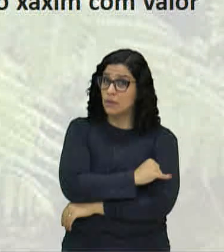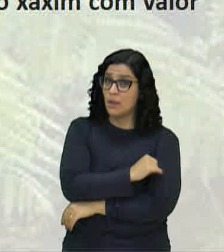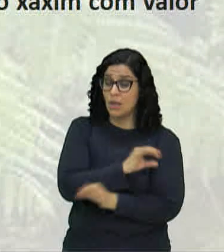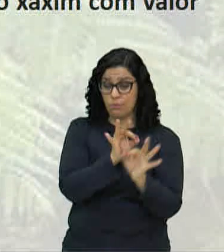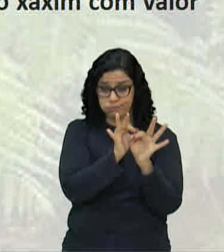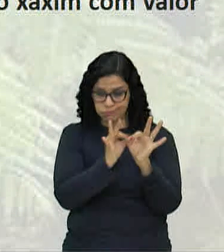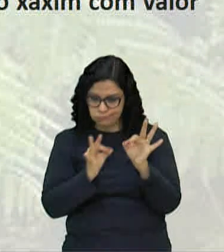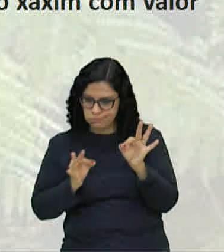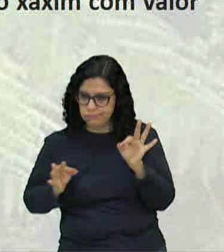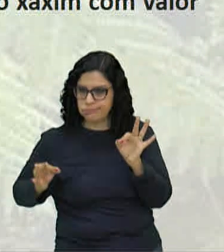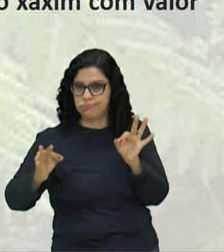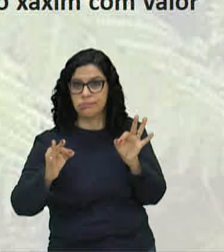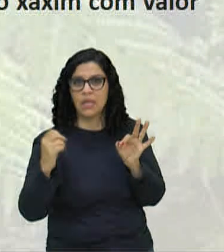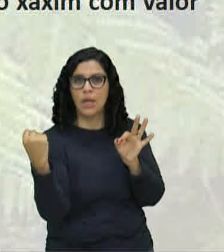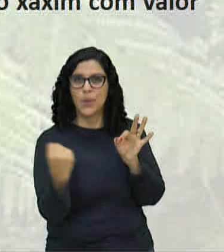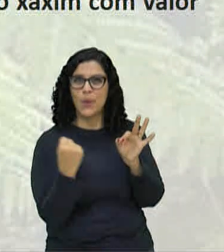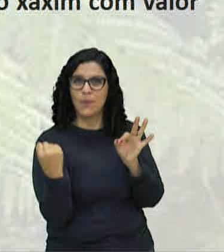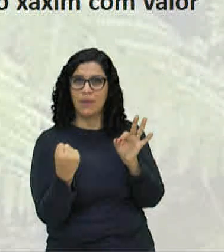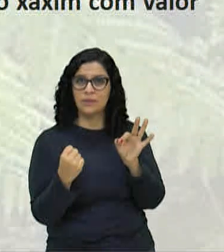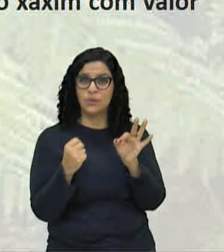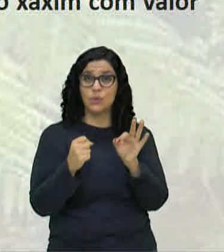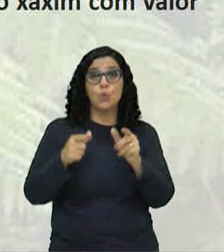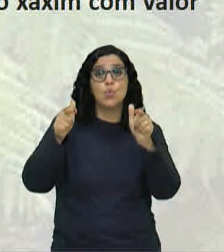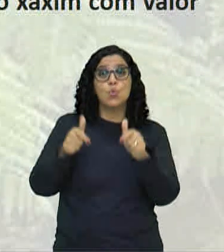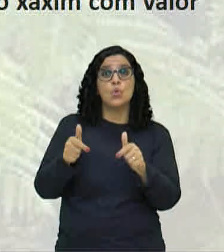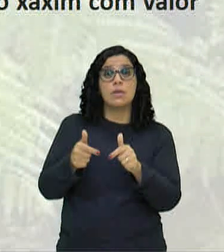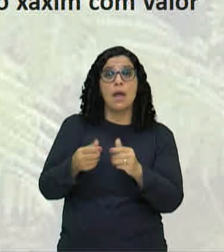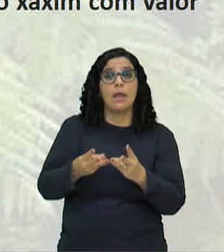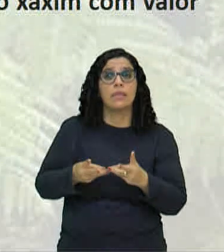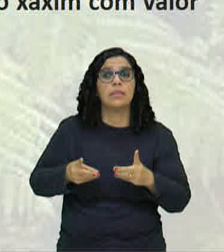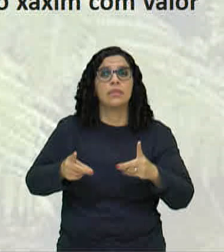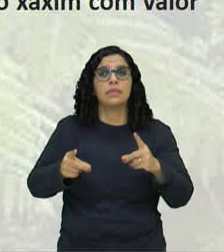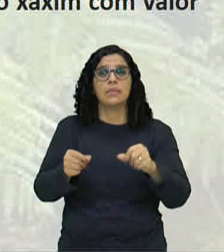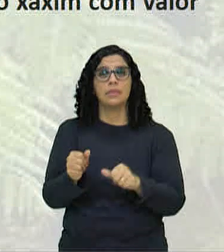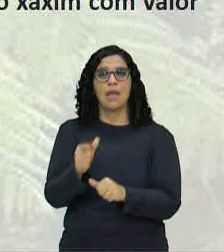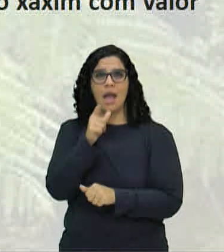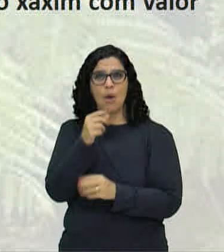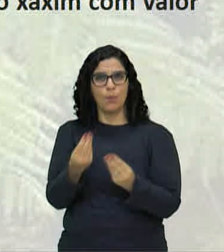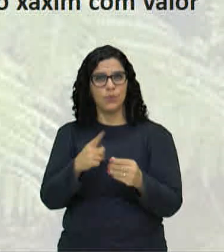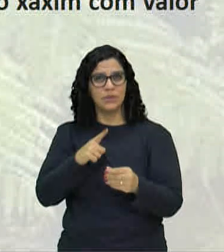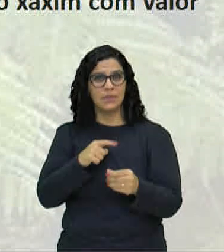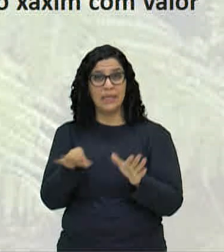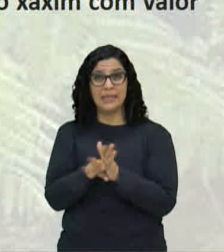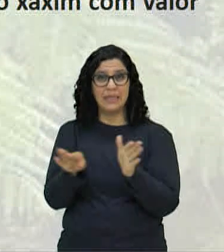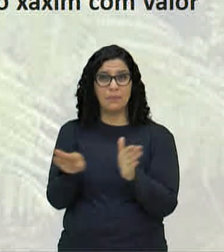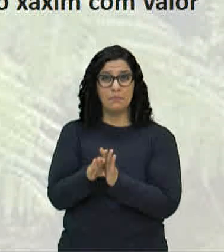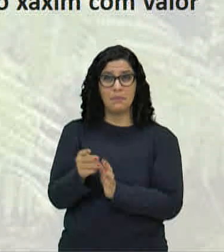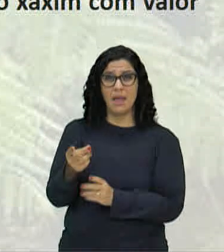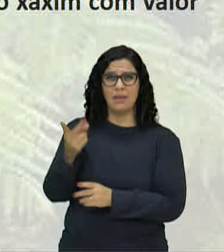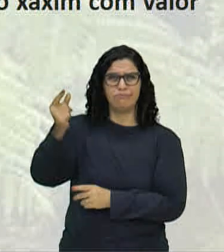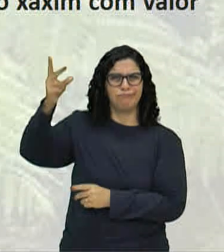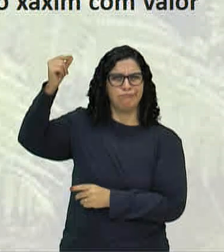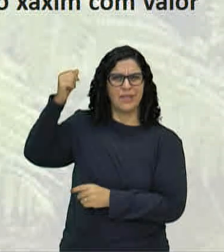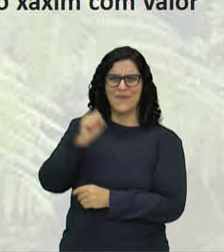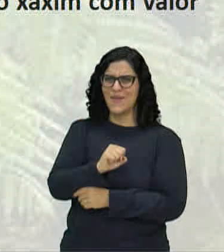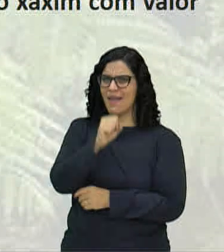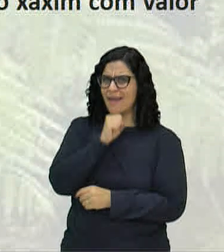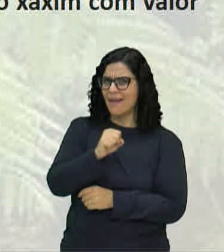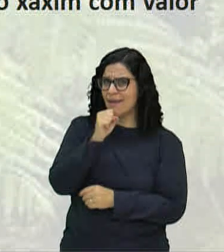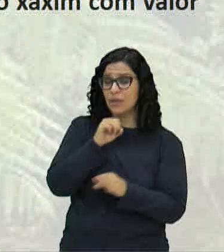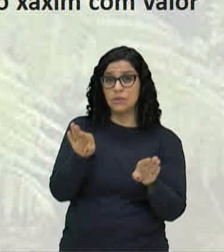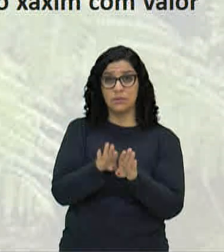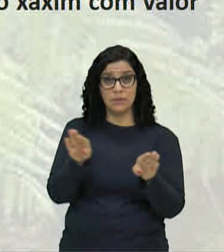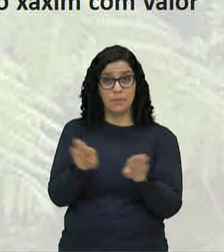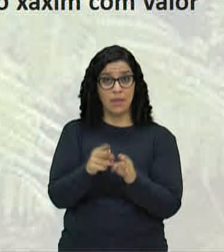Rio Grande do Sul, habitando os locais bem úmidos, verdadeiro fóssil vivo das florestas pré-históricas. Há outras